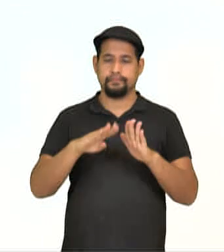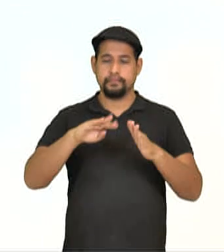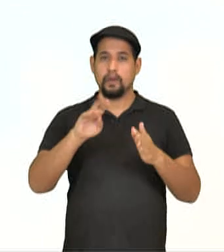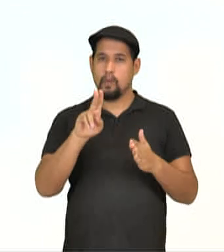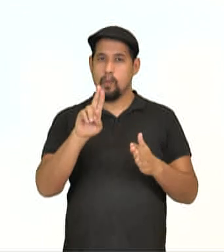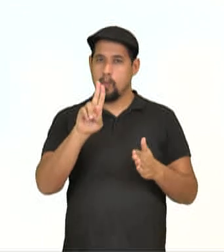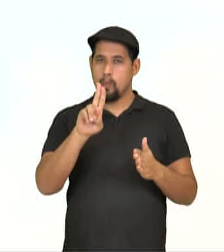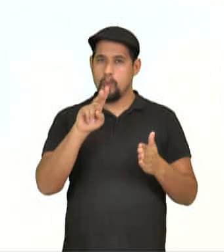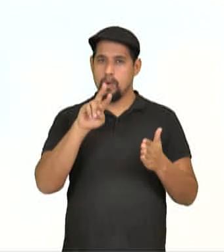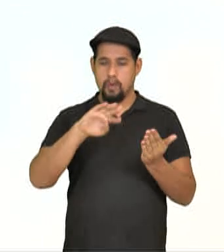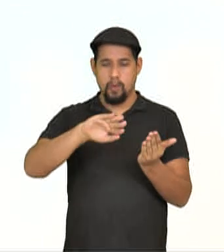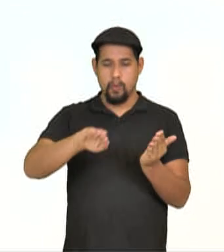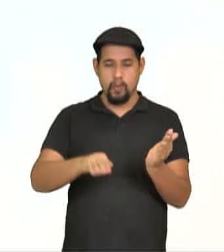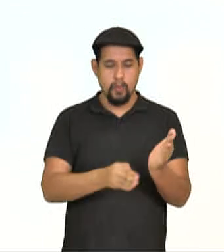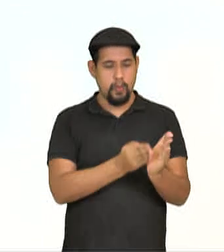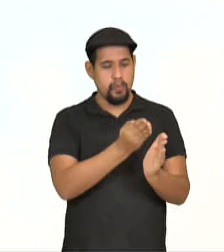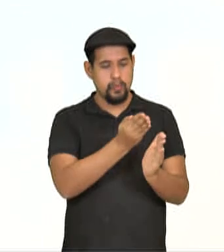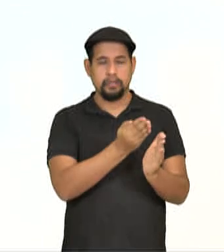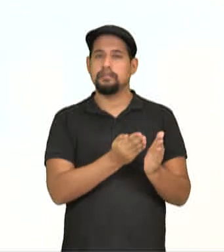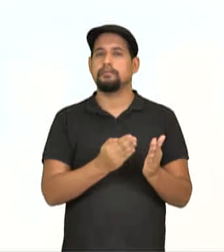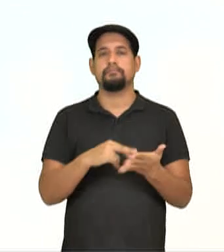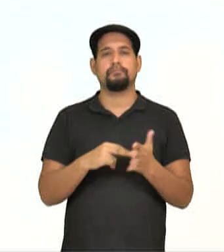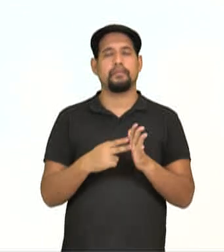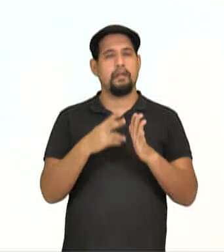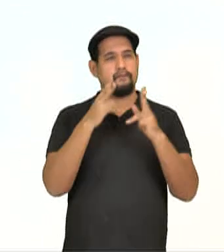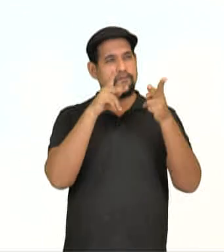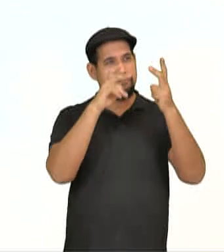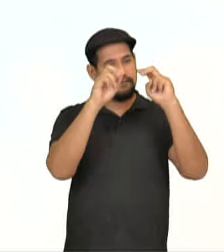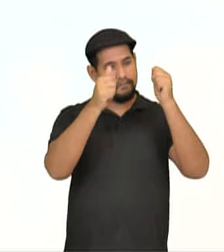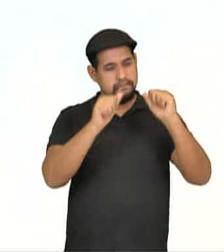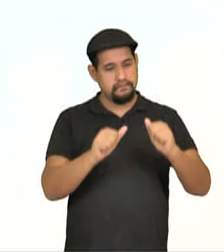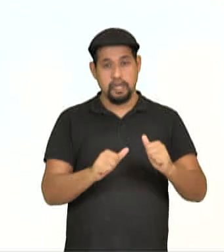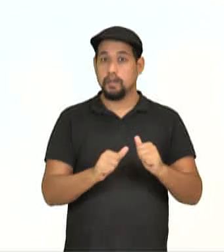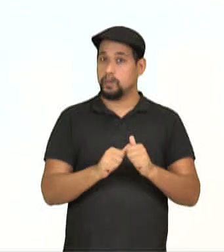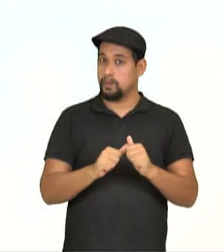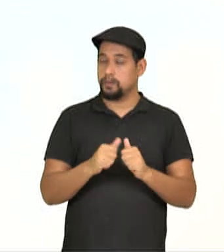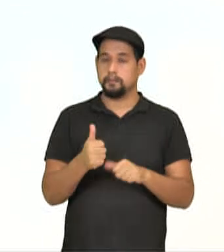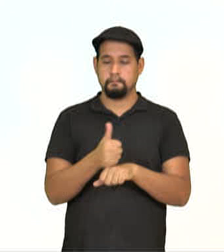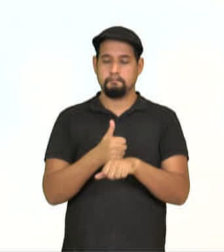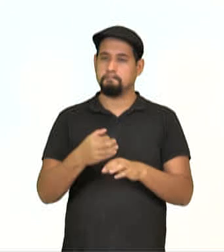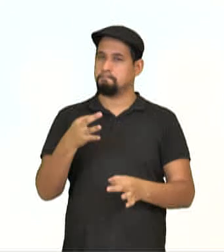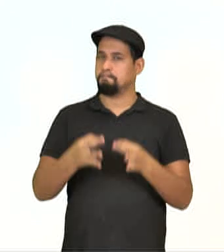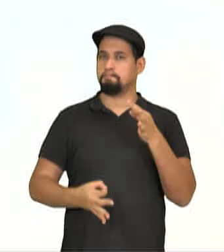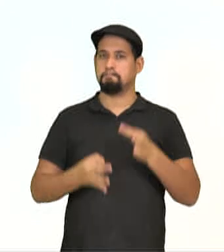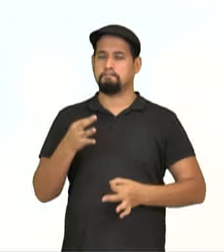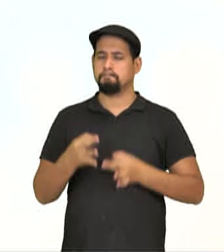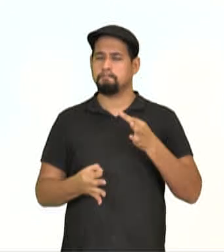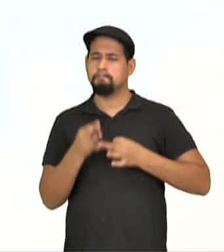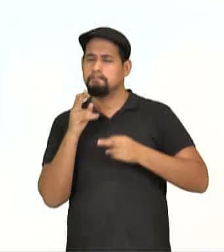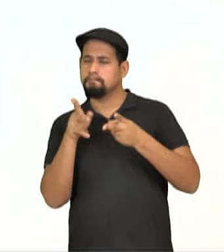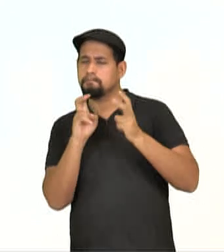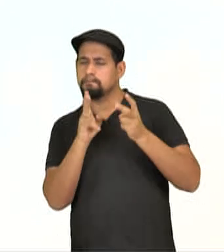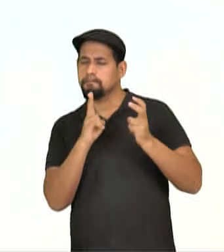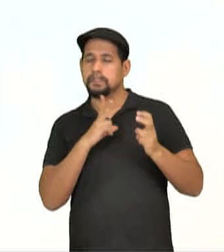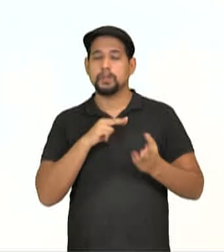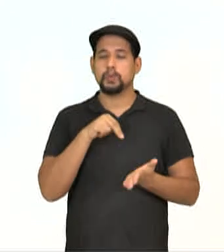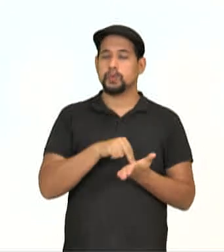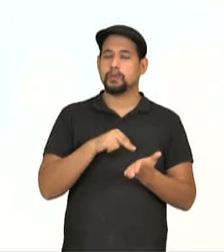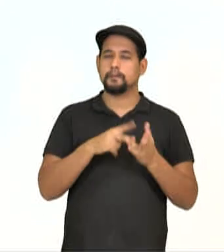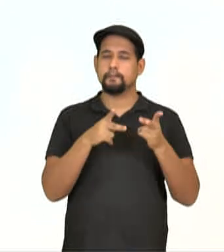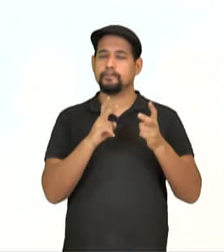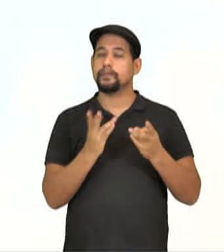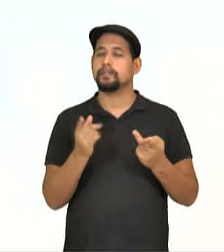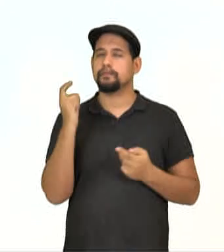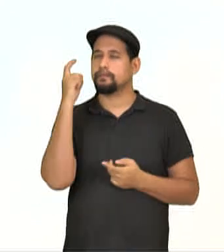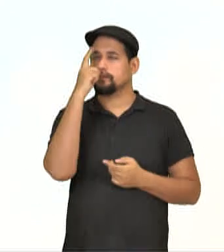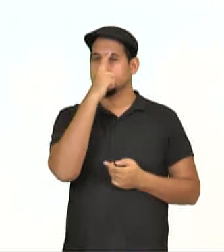para vocês. As manobras, então, são avaliadas por juízes que atribuem notas considerando a dificuldade